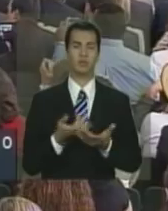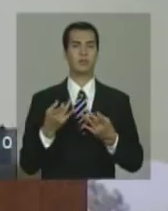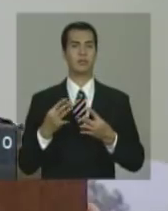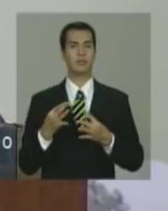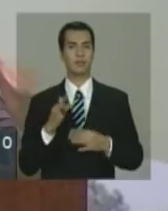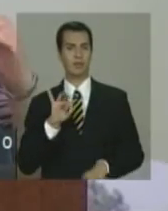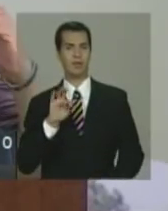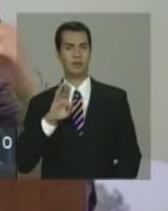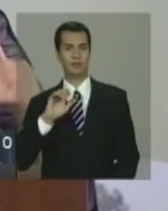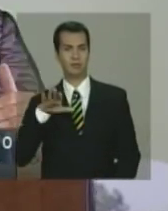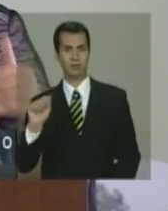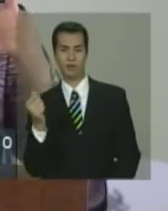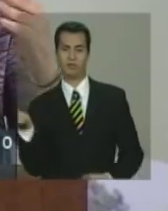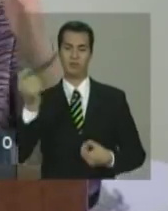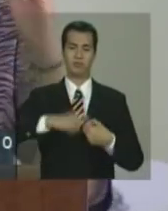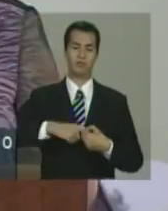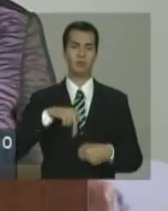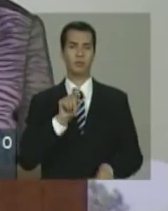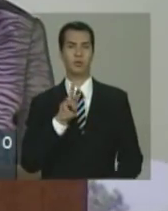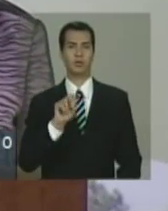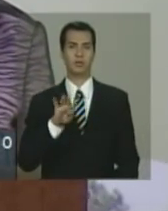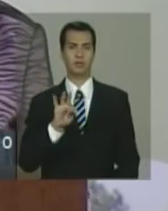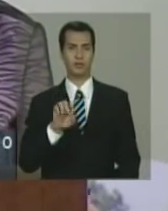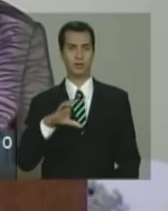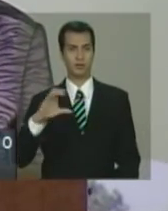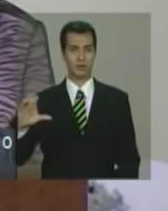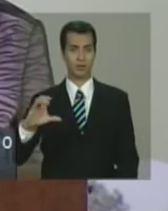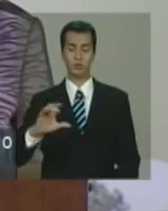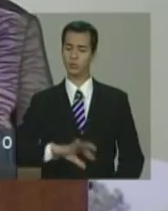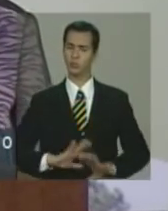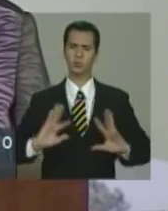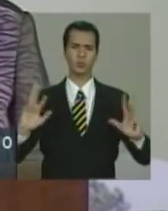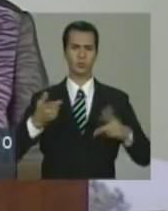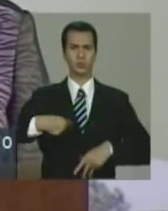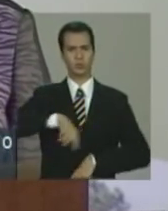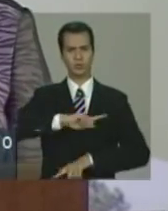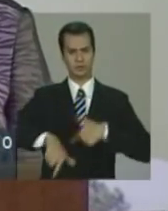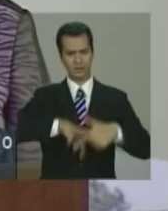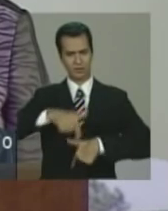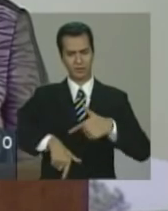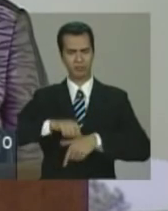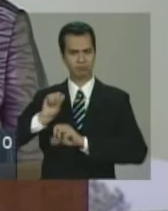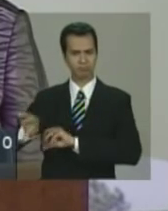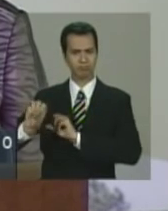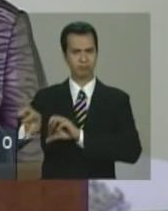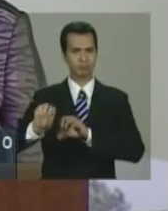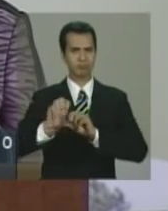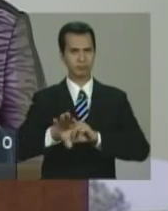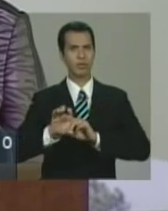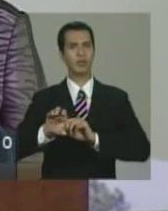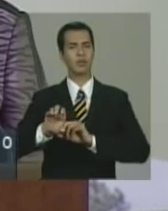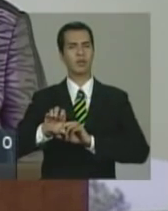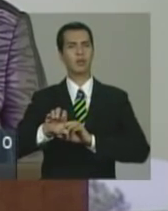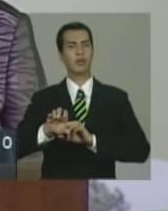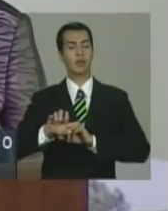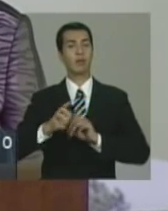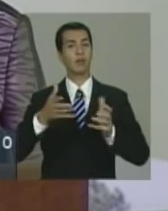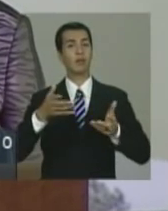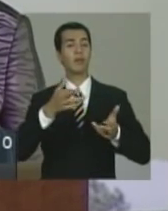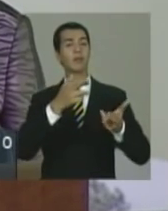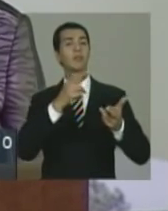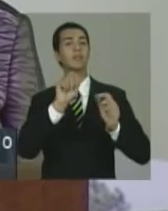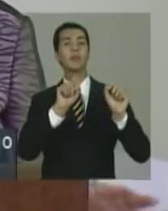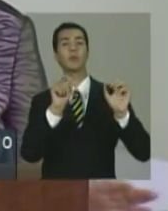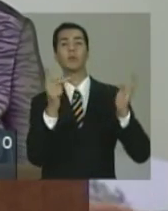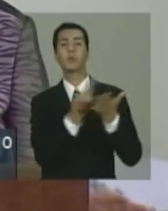Pronatec, todo esse esforço de escolaridade, ele tem um papel. Esse papel é assegurar